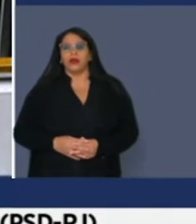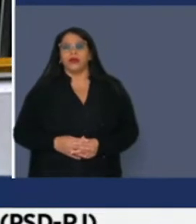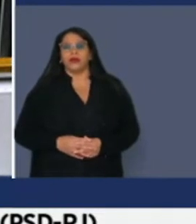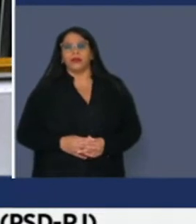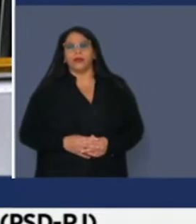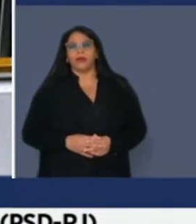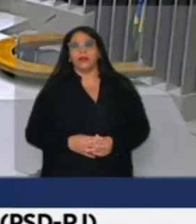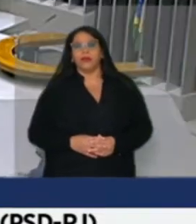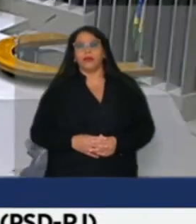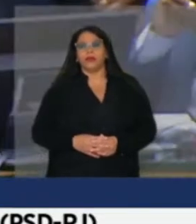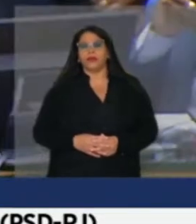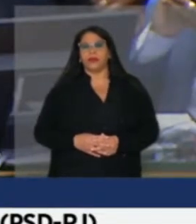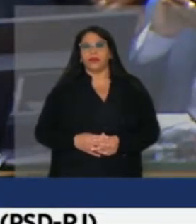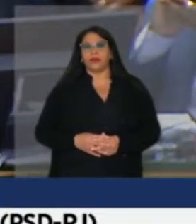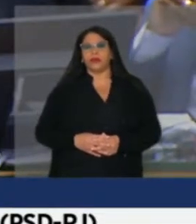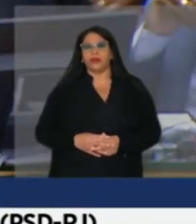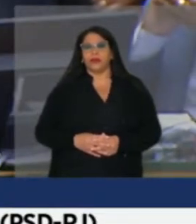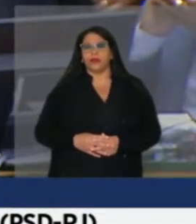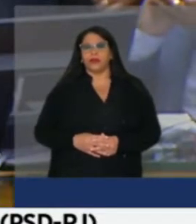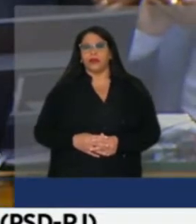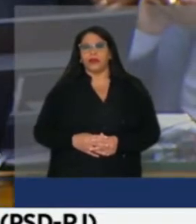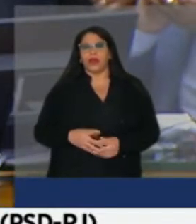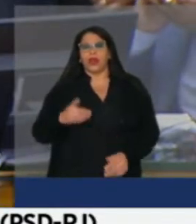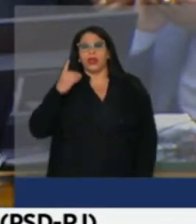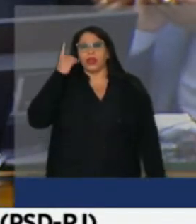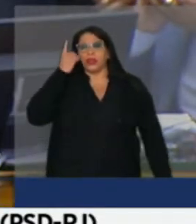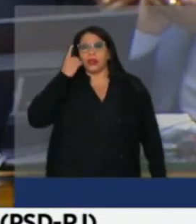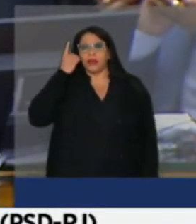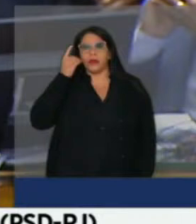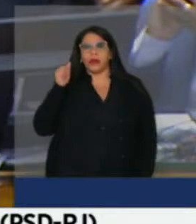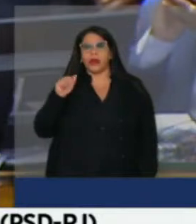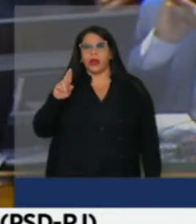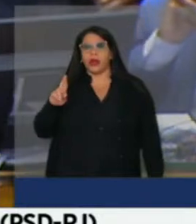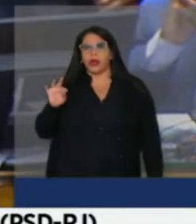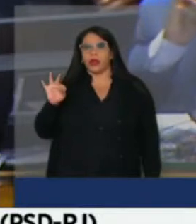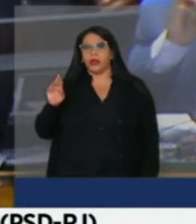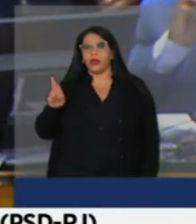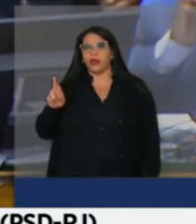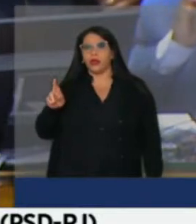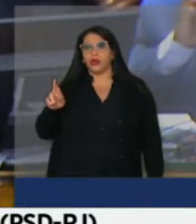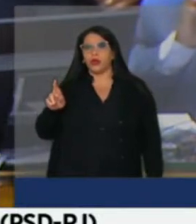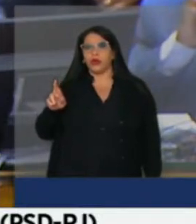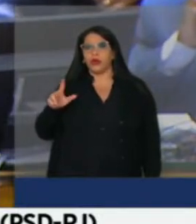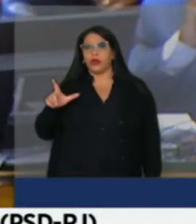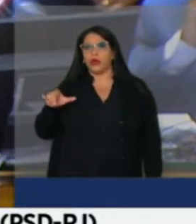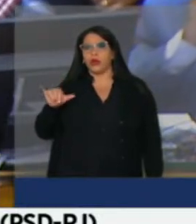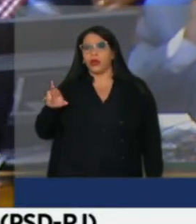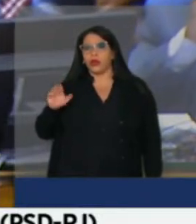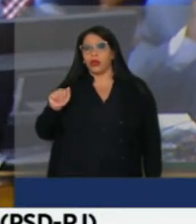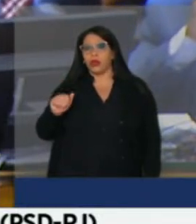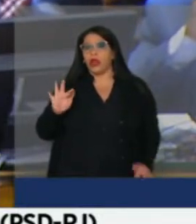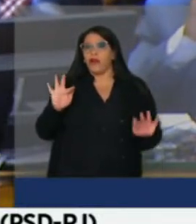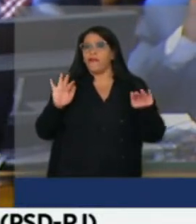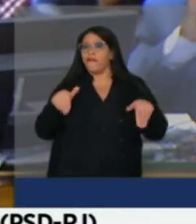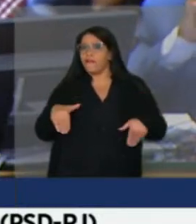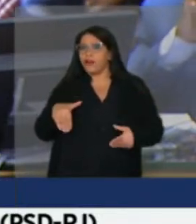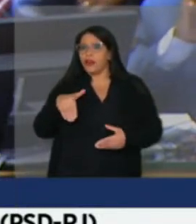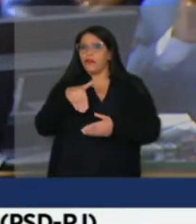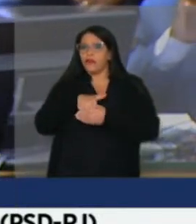7h40. O deputado Arthur Lira acaba de informar, então, que vai encerrar a votação